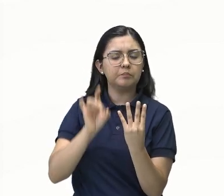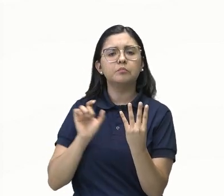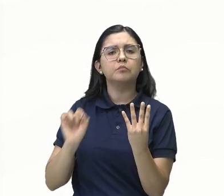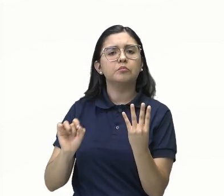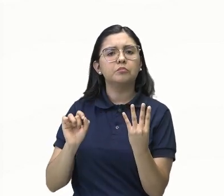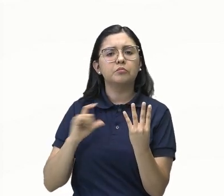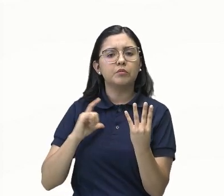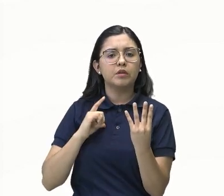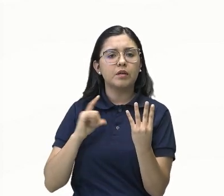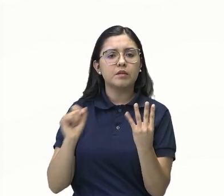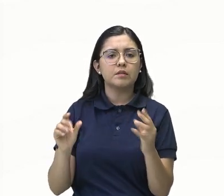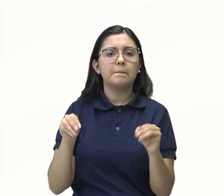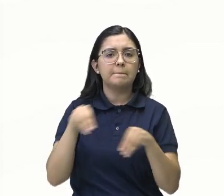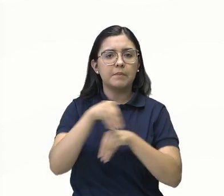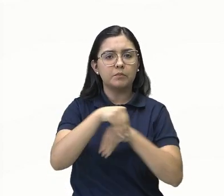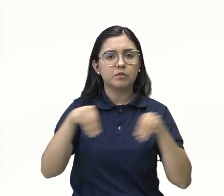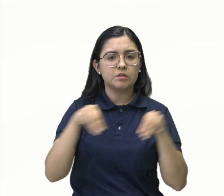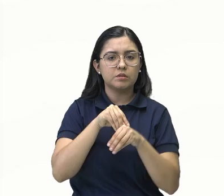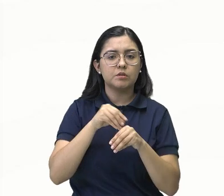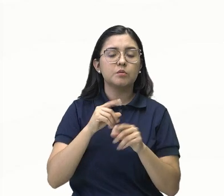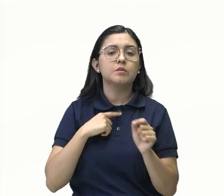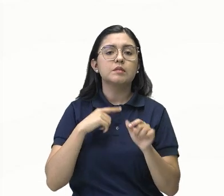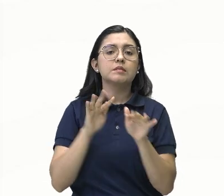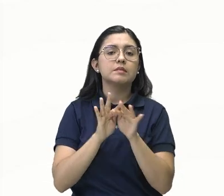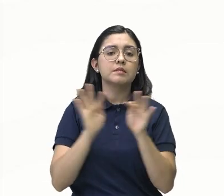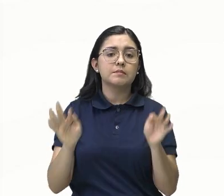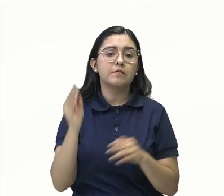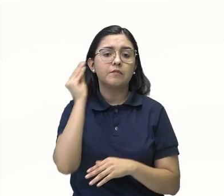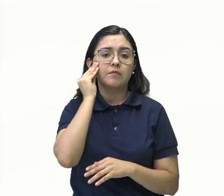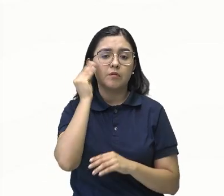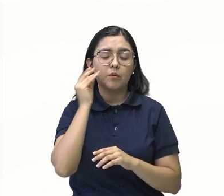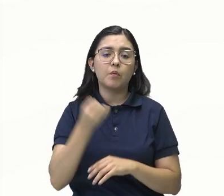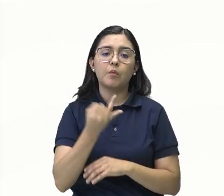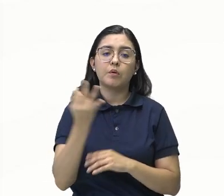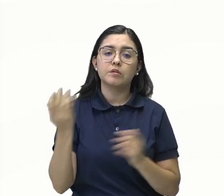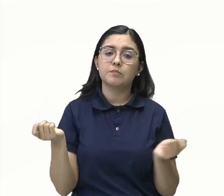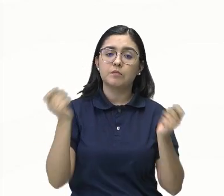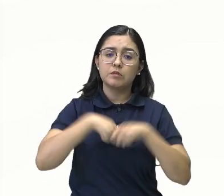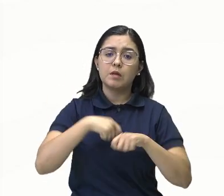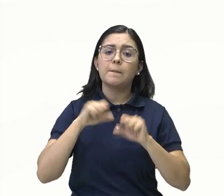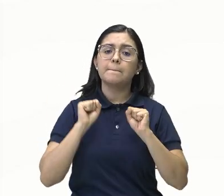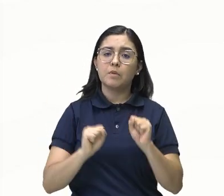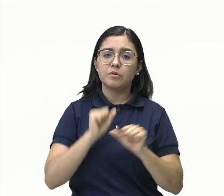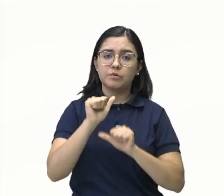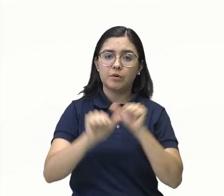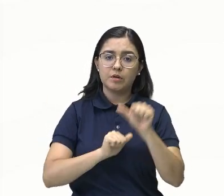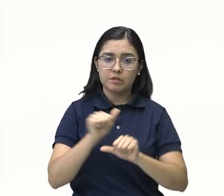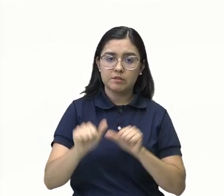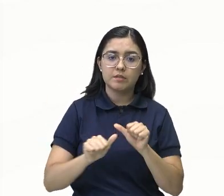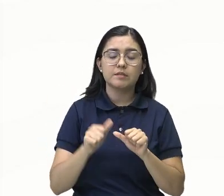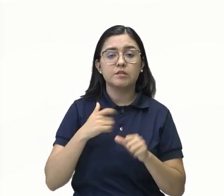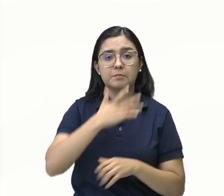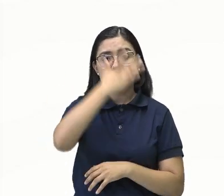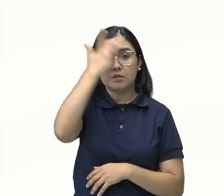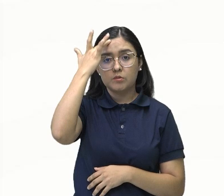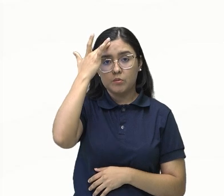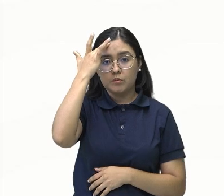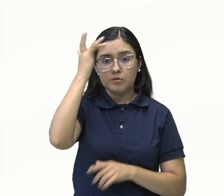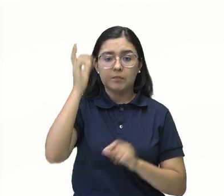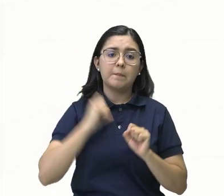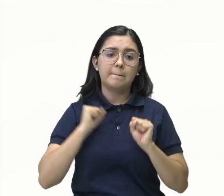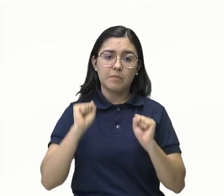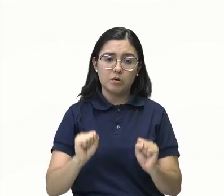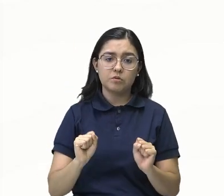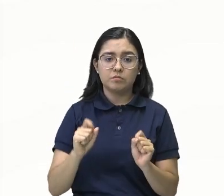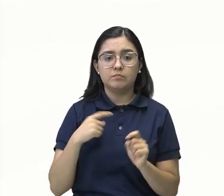ser a nossa permutação simples? É a gente verificar de quantos modos a gente pode organizar essas pessoas. Eu